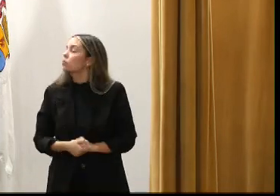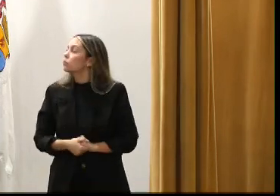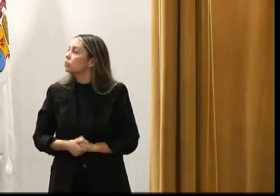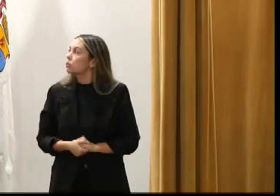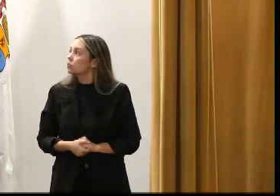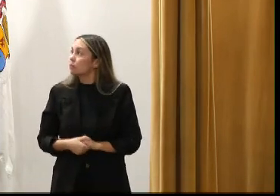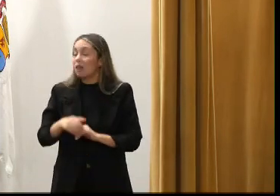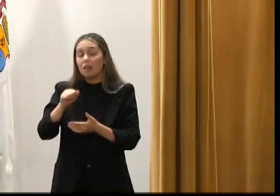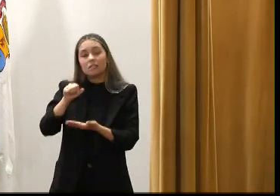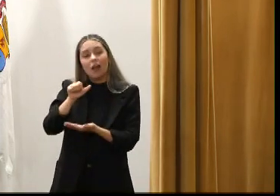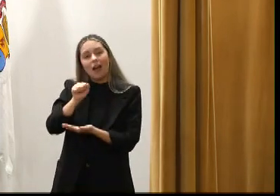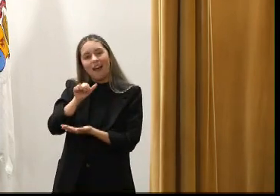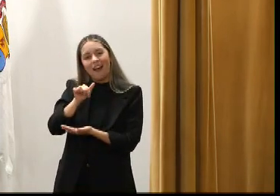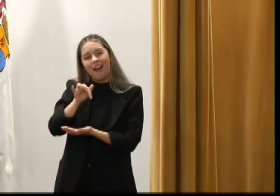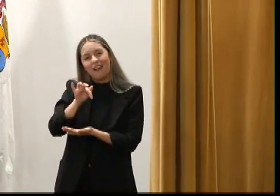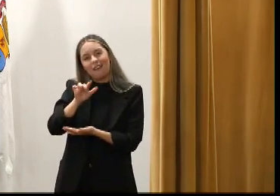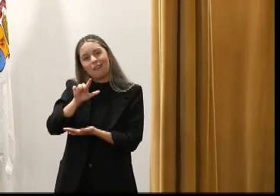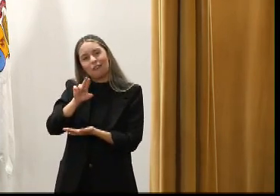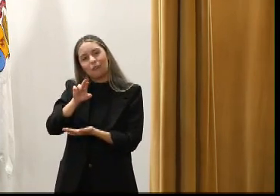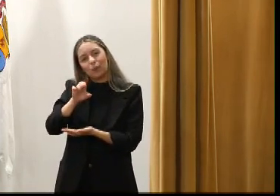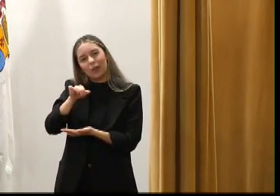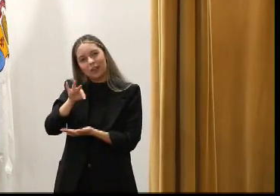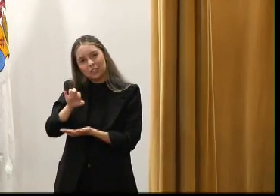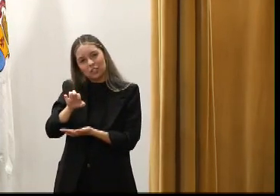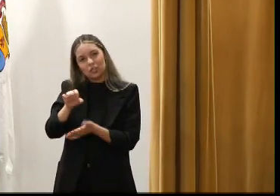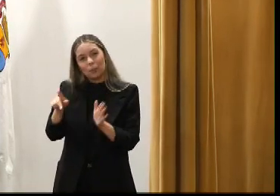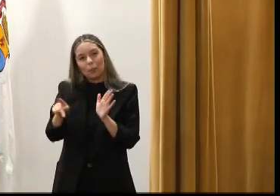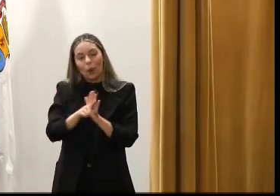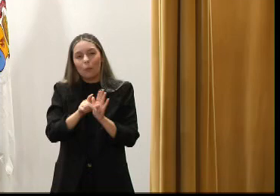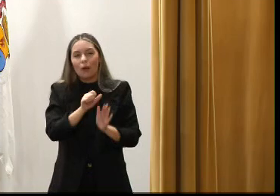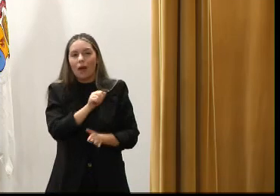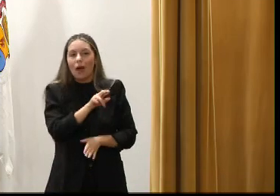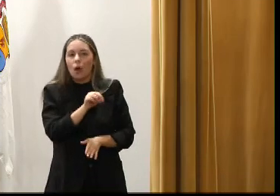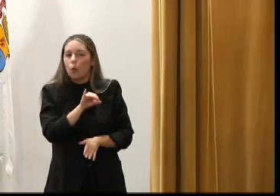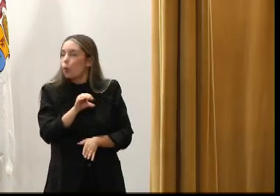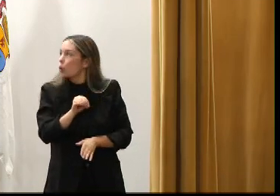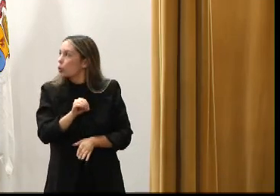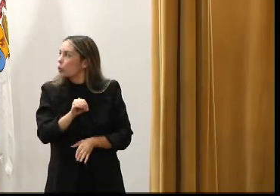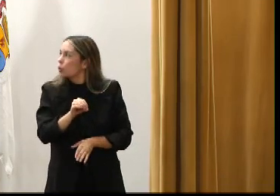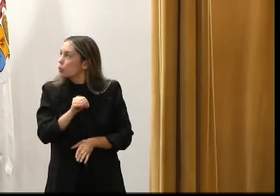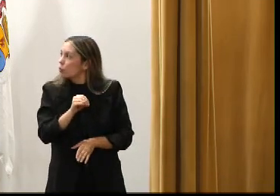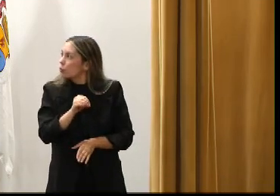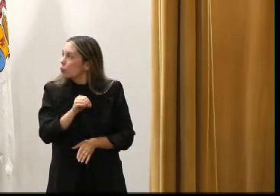Esse é um afluente do arroio, esse é o Arroio Moinho.